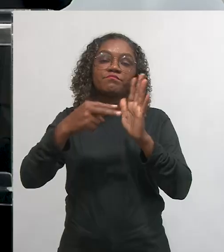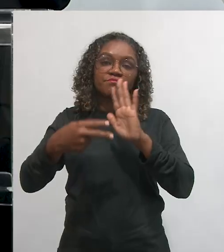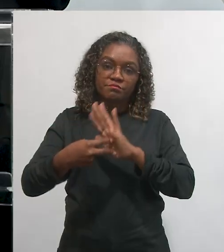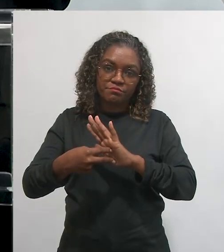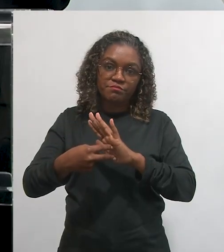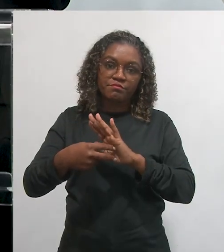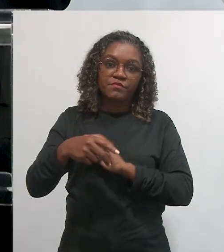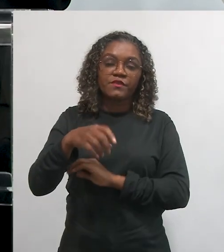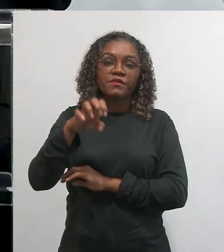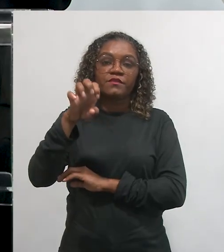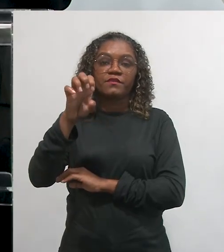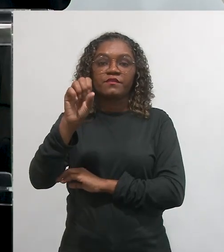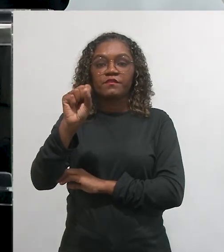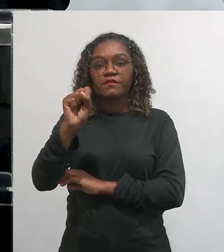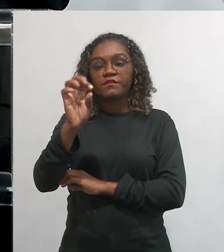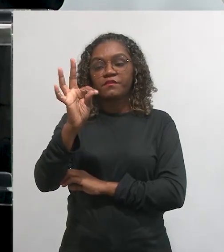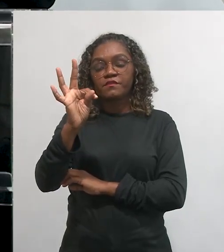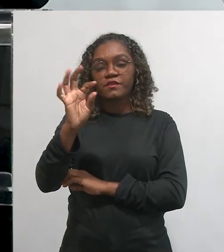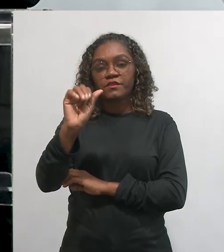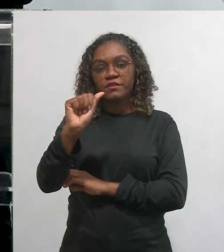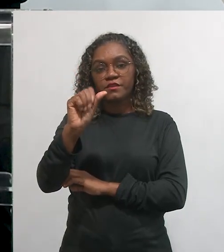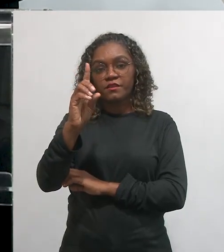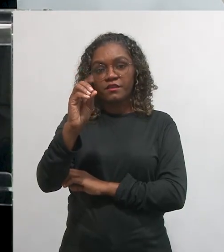esses três